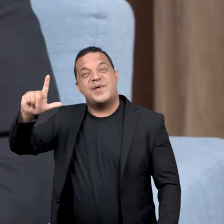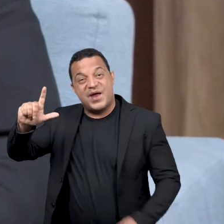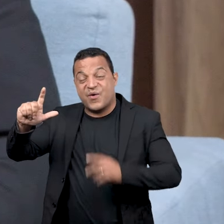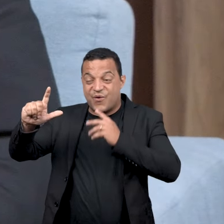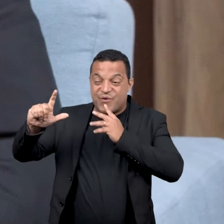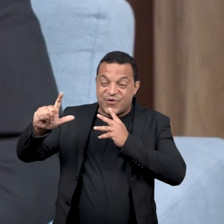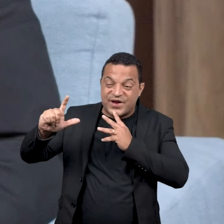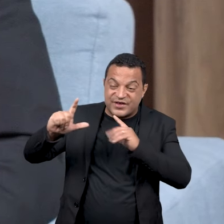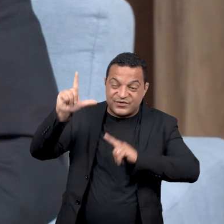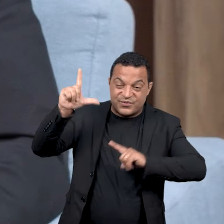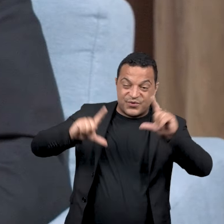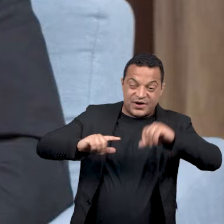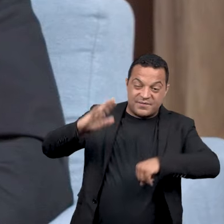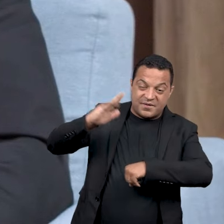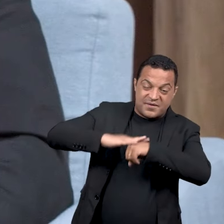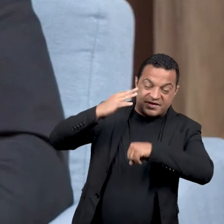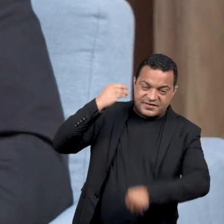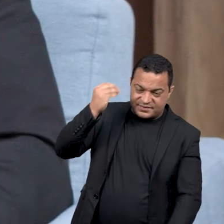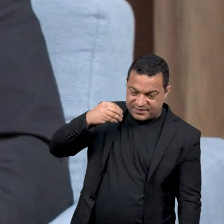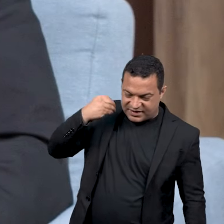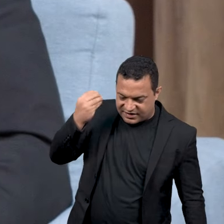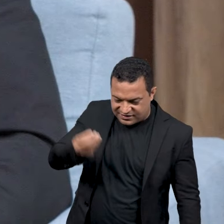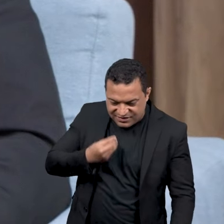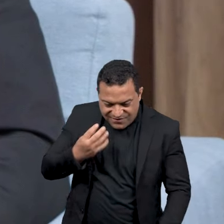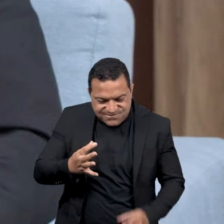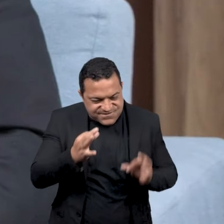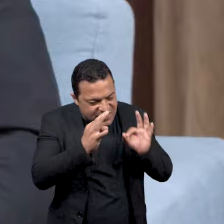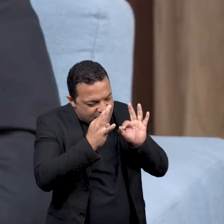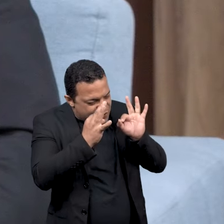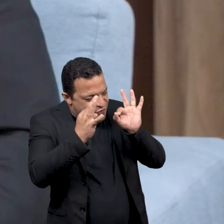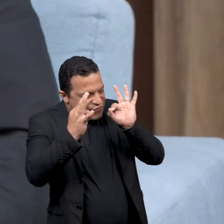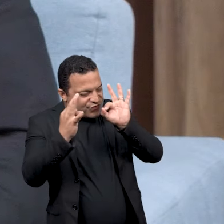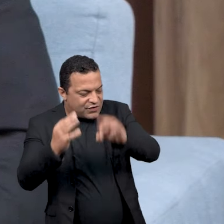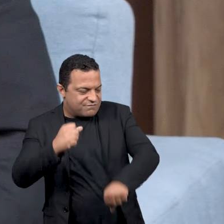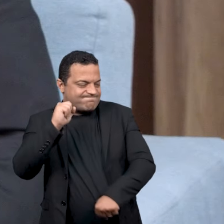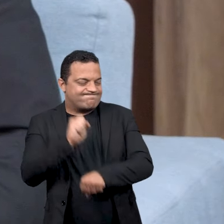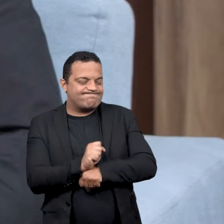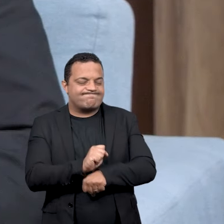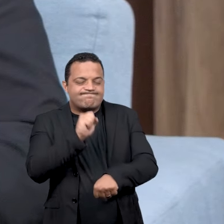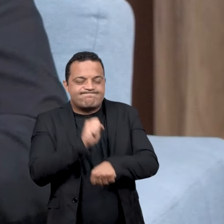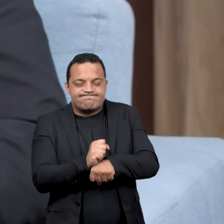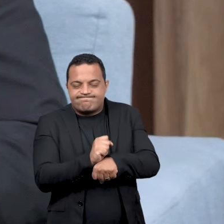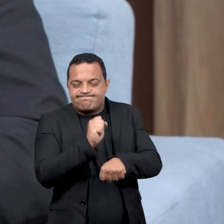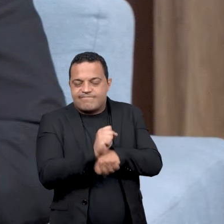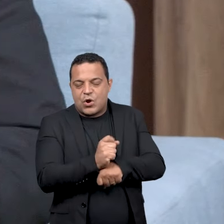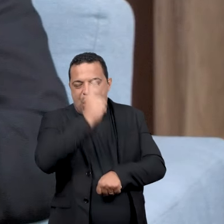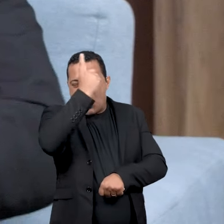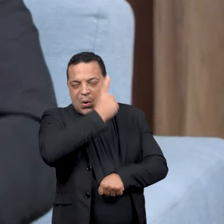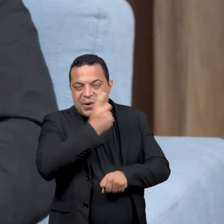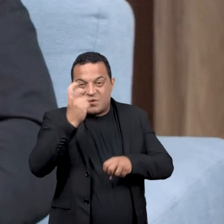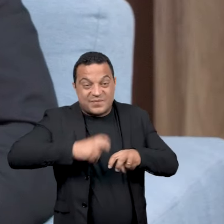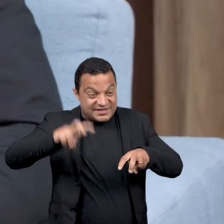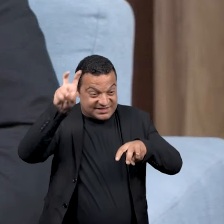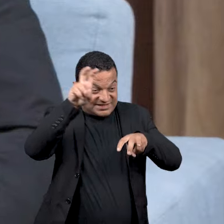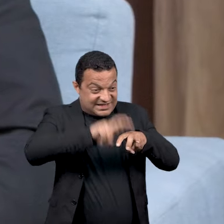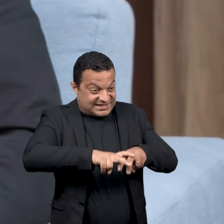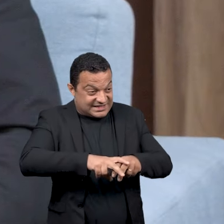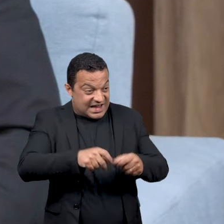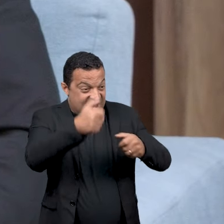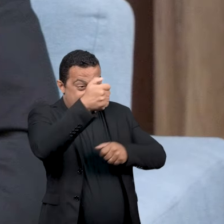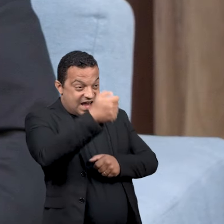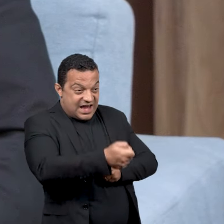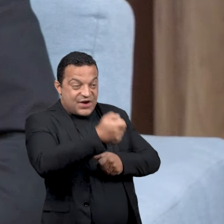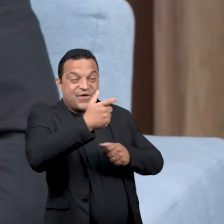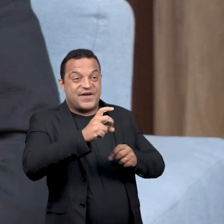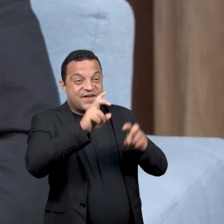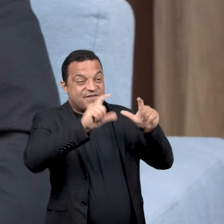Abel, lá do programa Mais Sábios? Eu falei, sim. Olha, eu assisto, eu fico esperando chegar o domingo. E